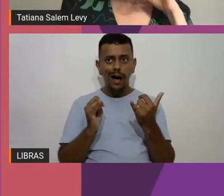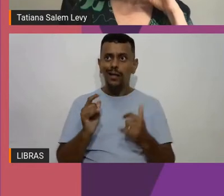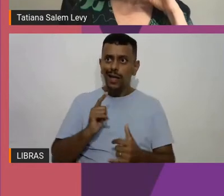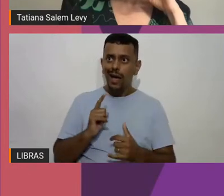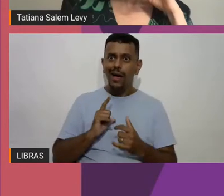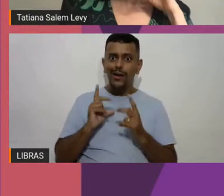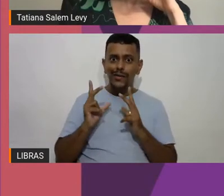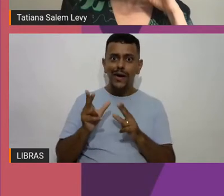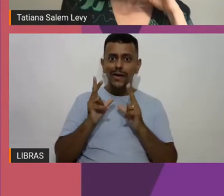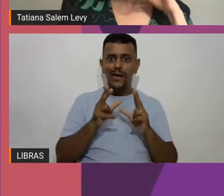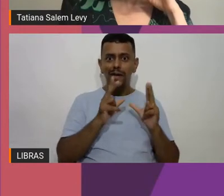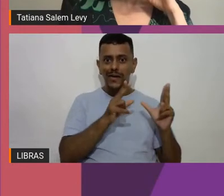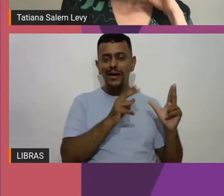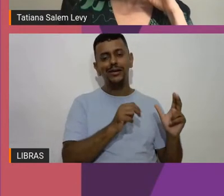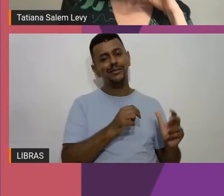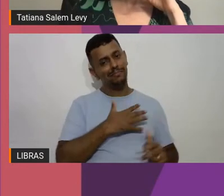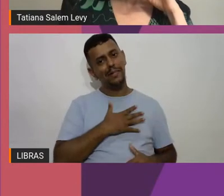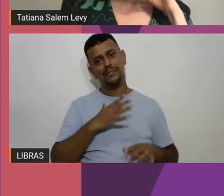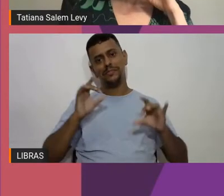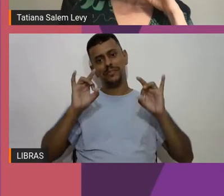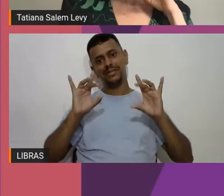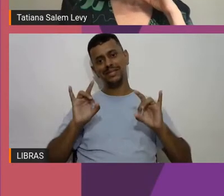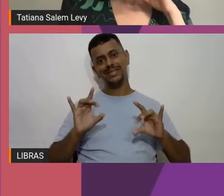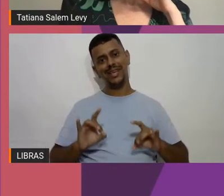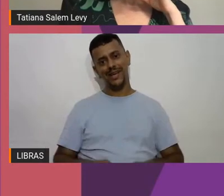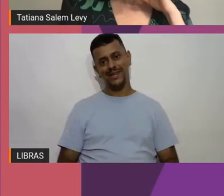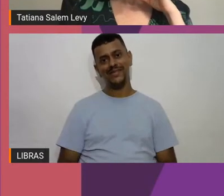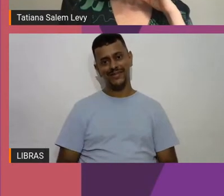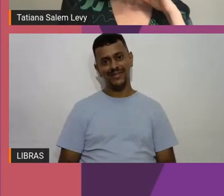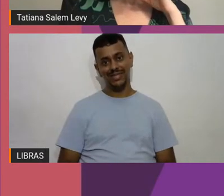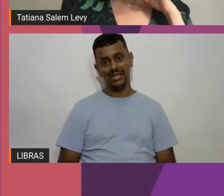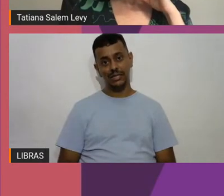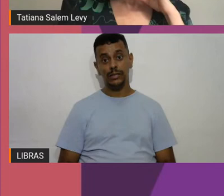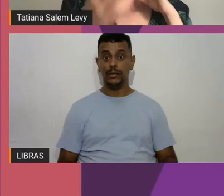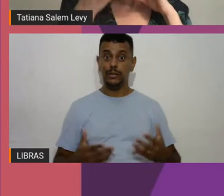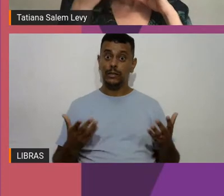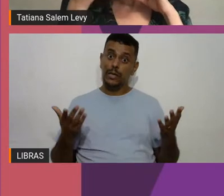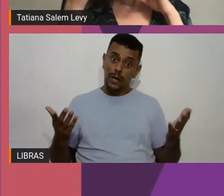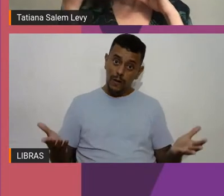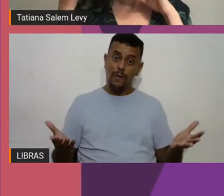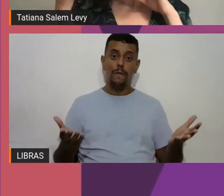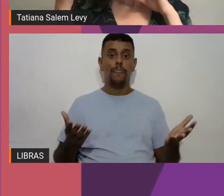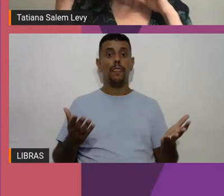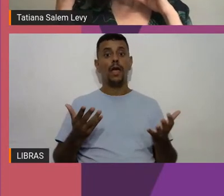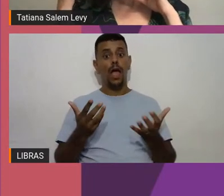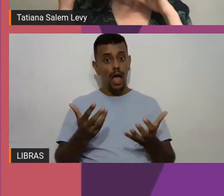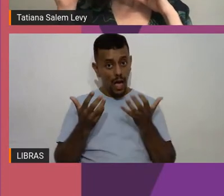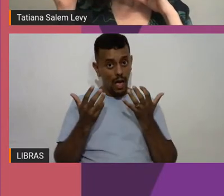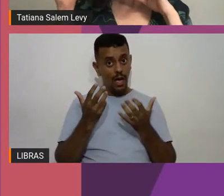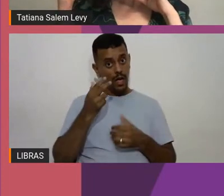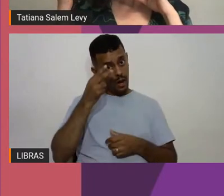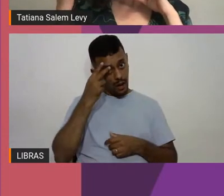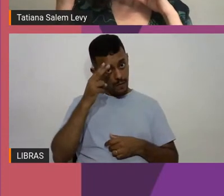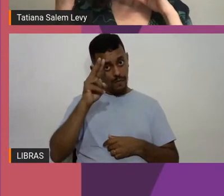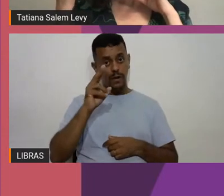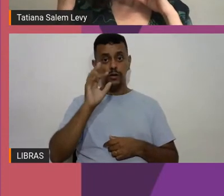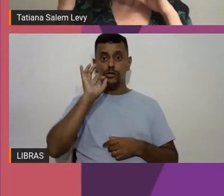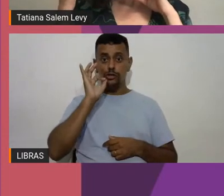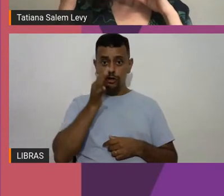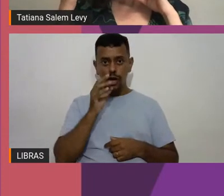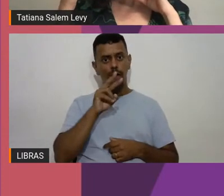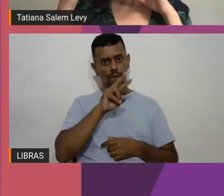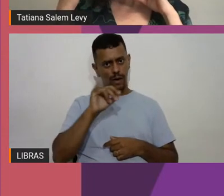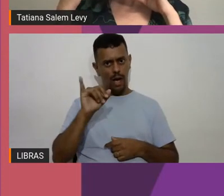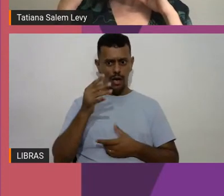muito especial é e eu quero então lembrar que a conversa vai ficar gravada para